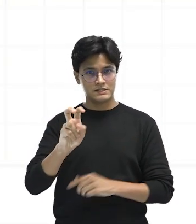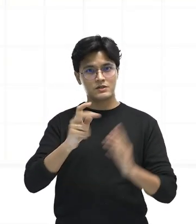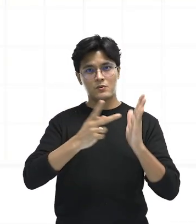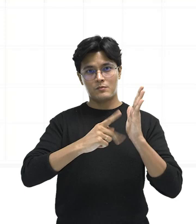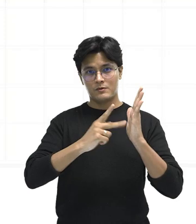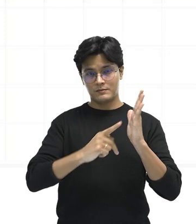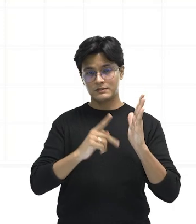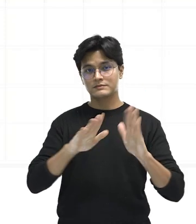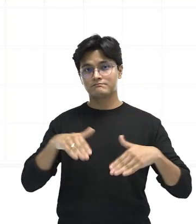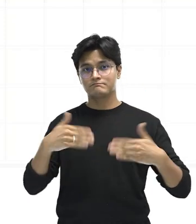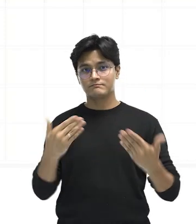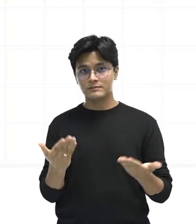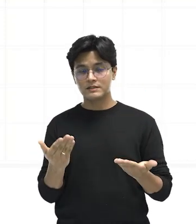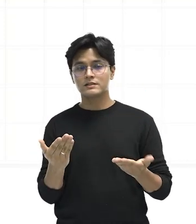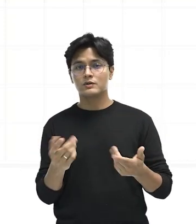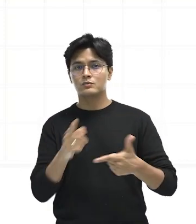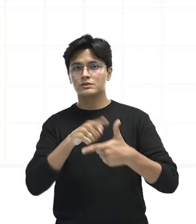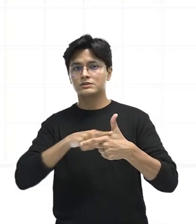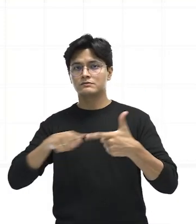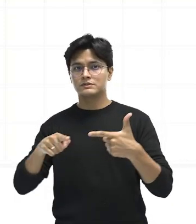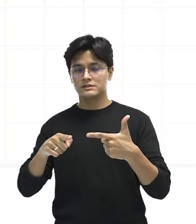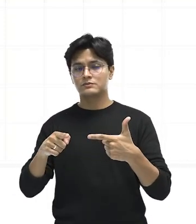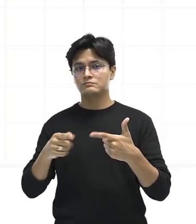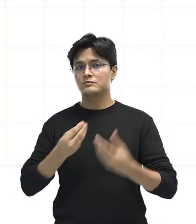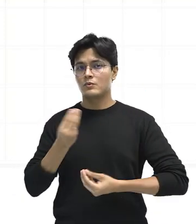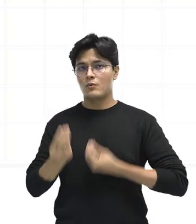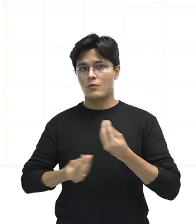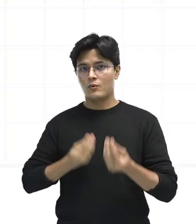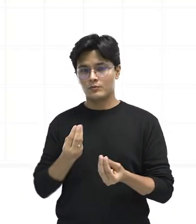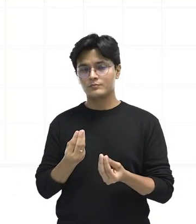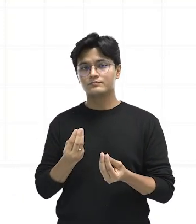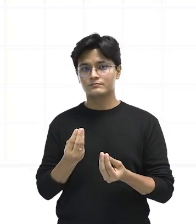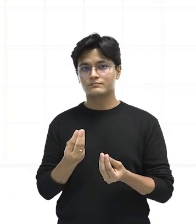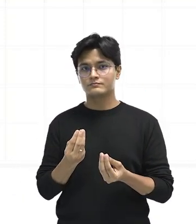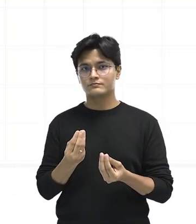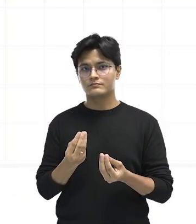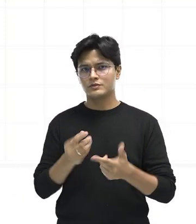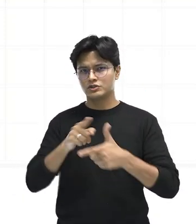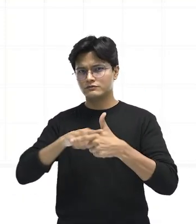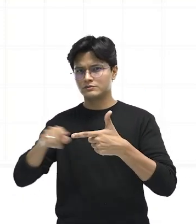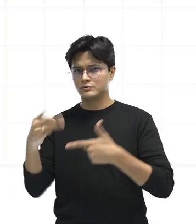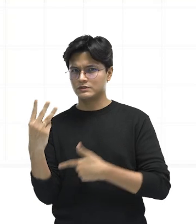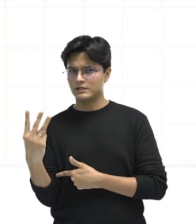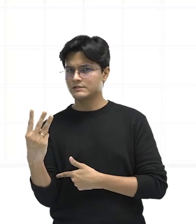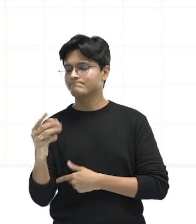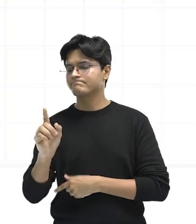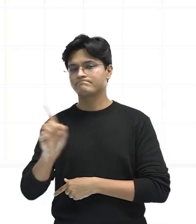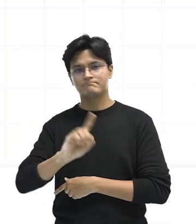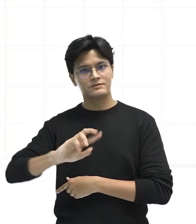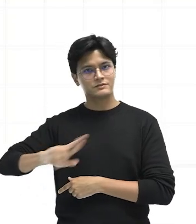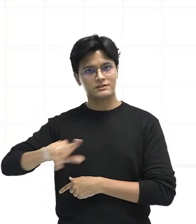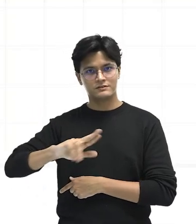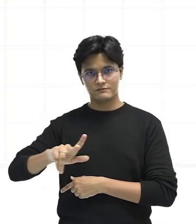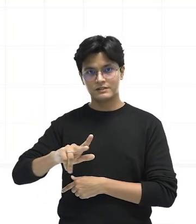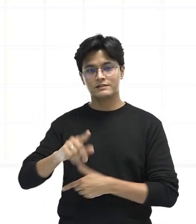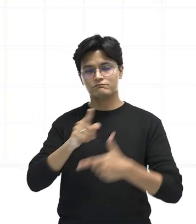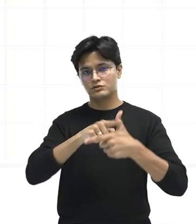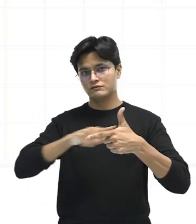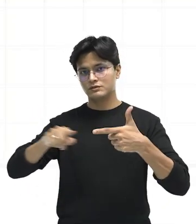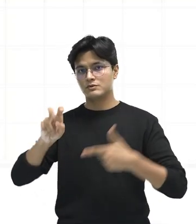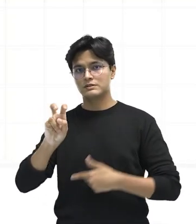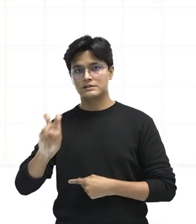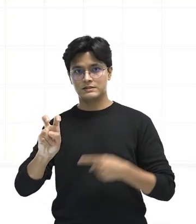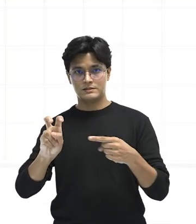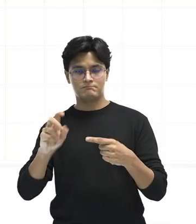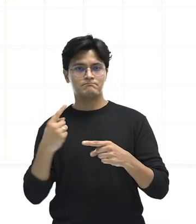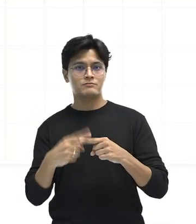divisão, nesse exemplo, ela não será mais por 3, e sim por 5. Por quê?